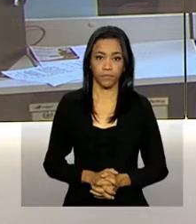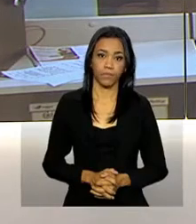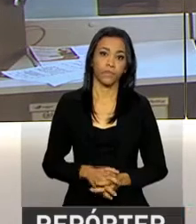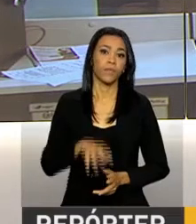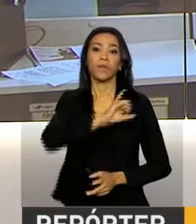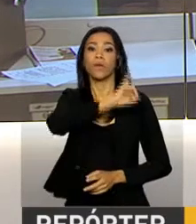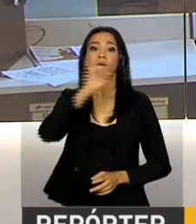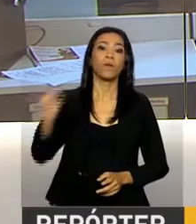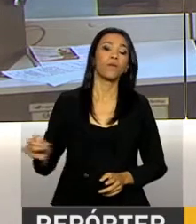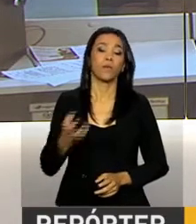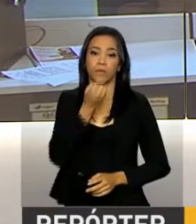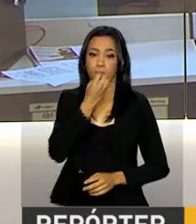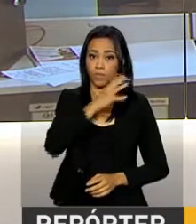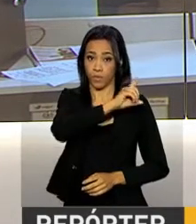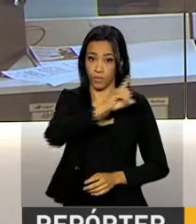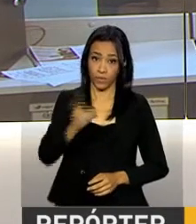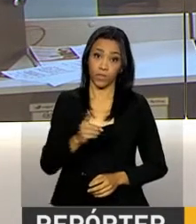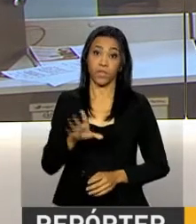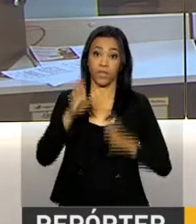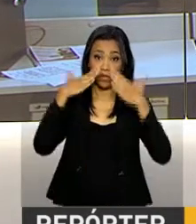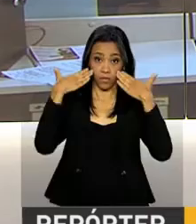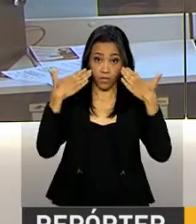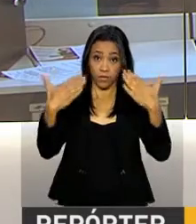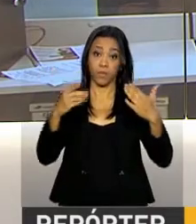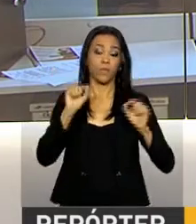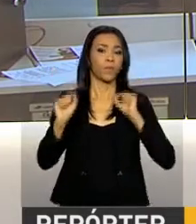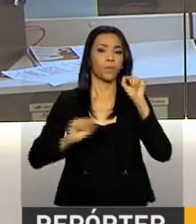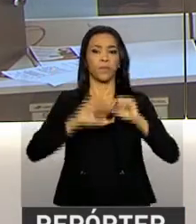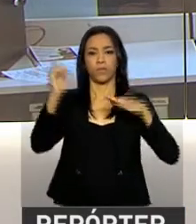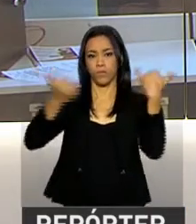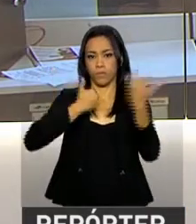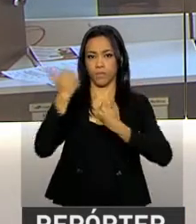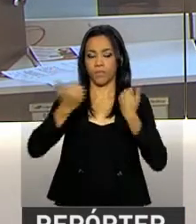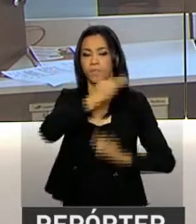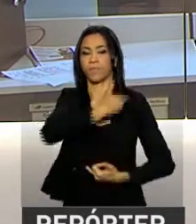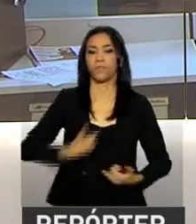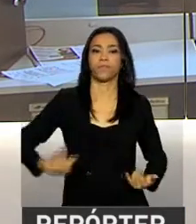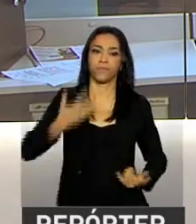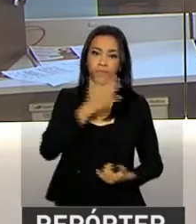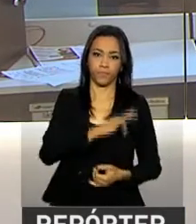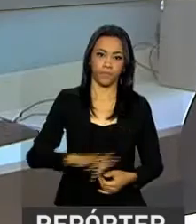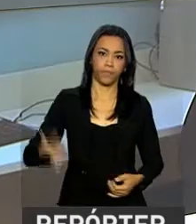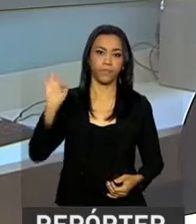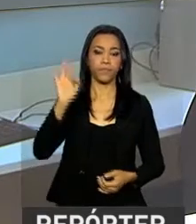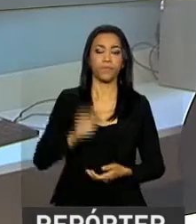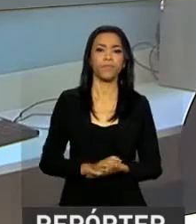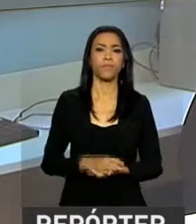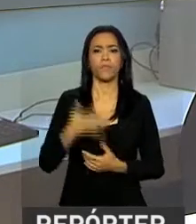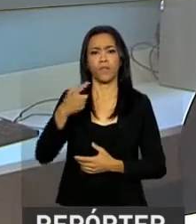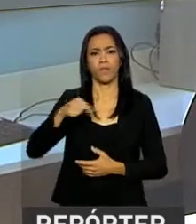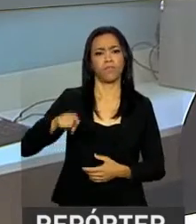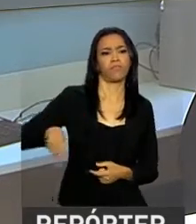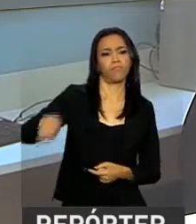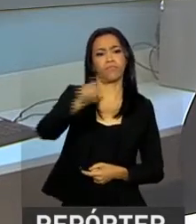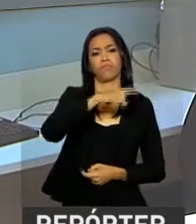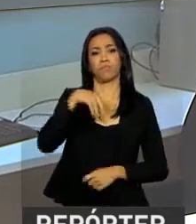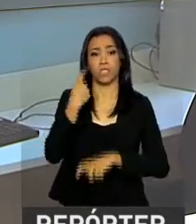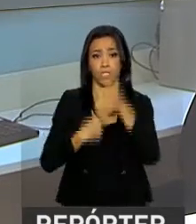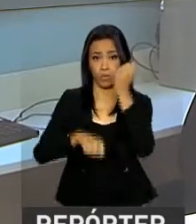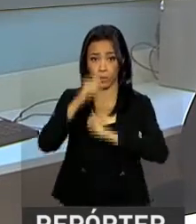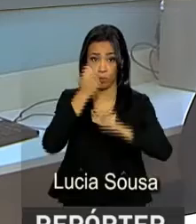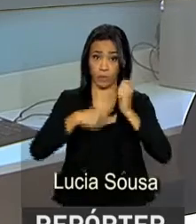Olá, bom dia. Estamos de volta com o repórter NBR e as notícias do governo federal. As indústrias de alimentos